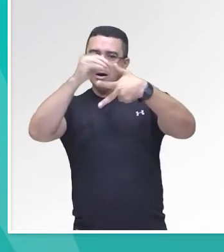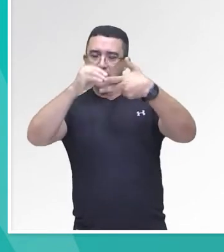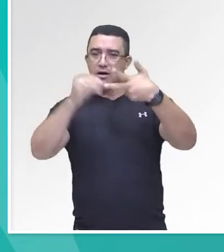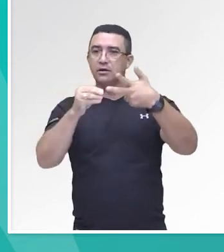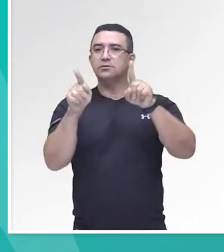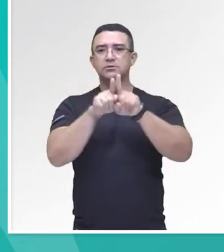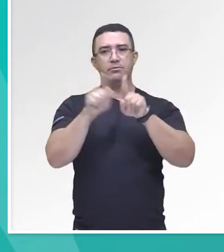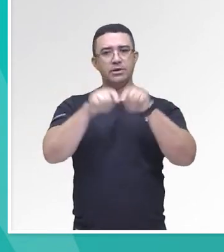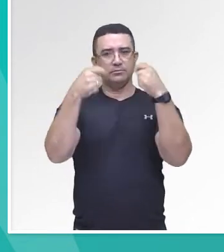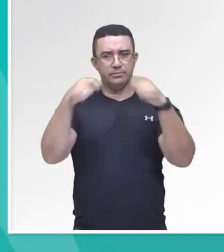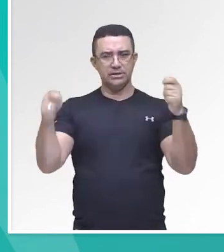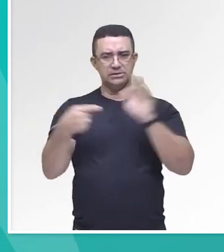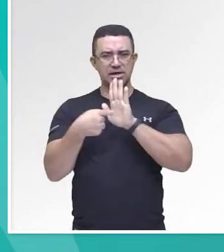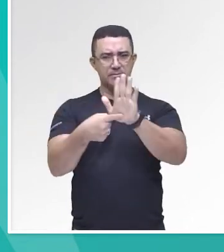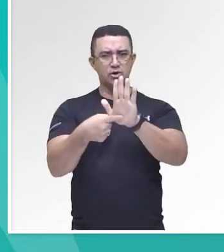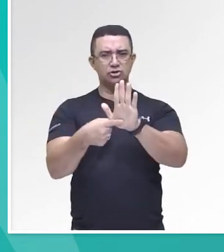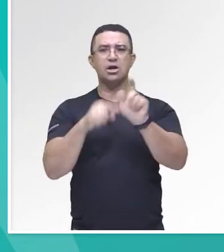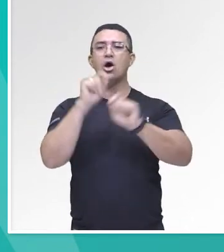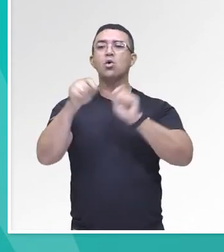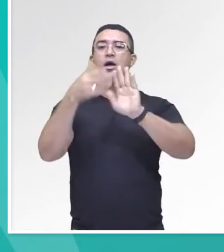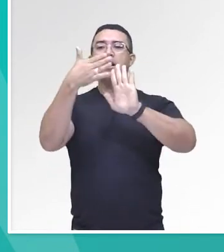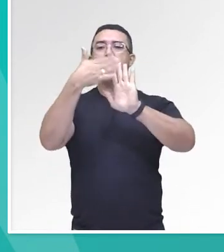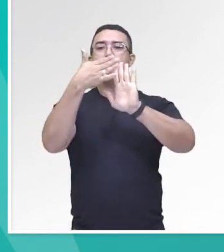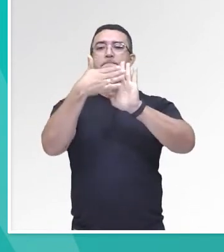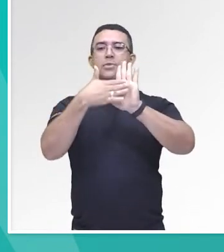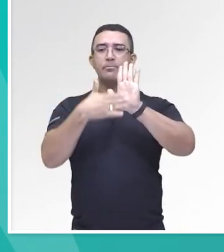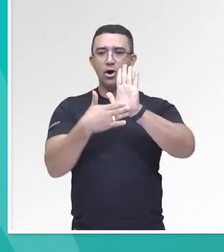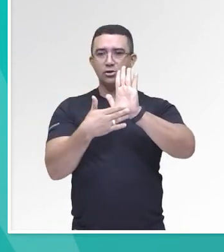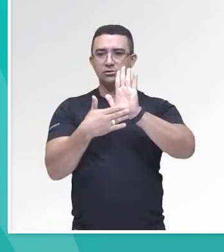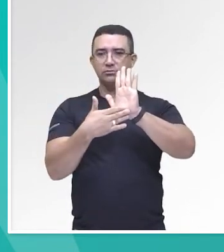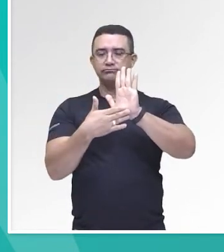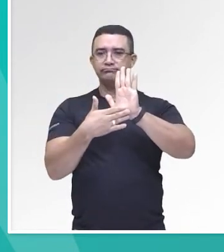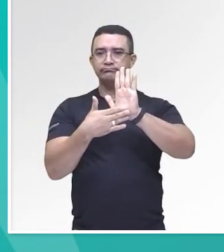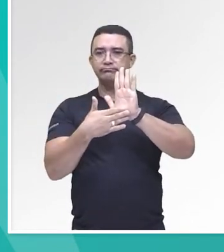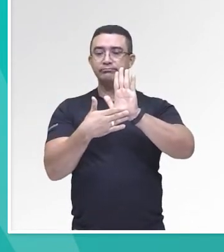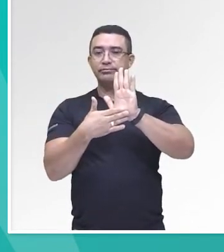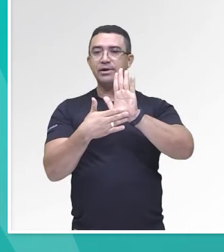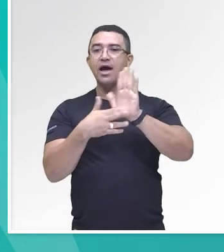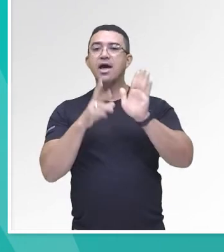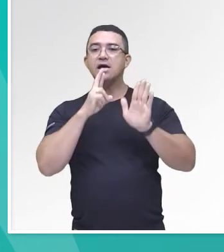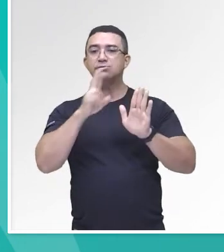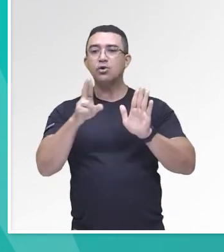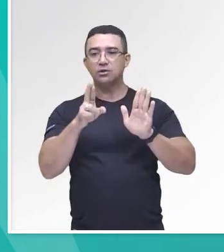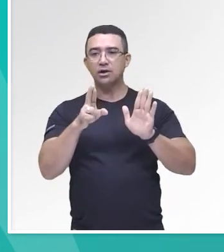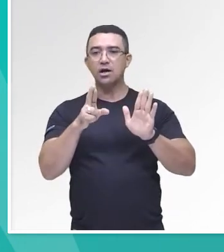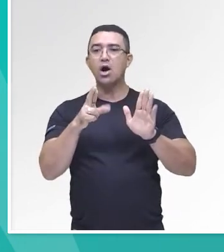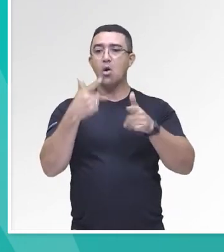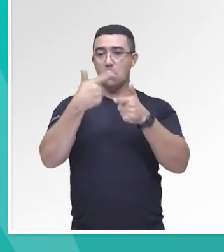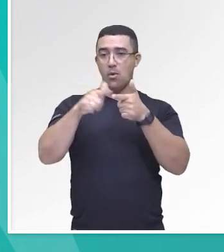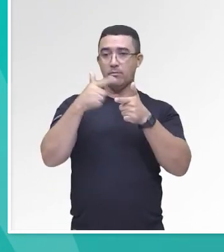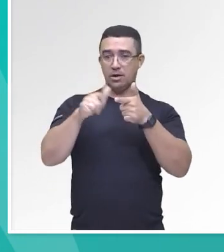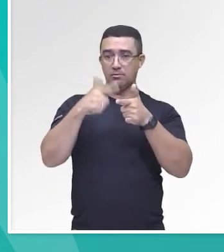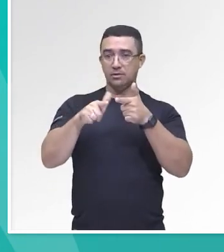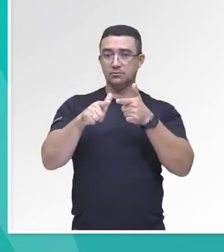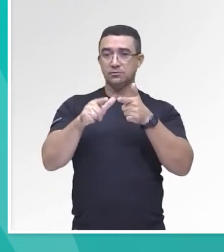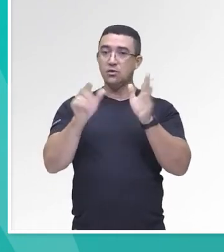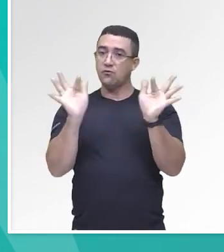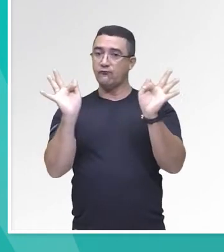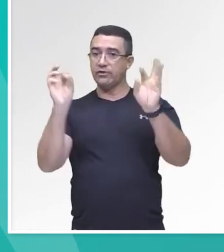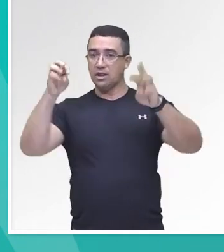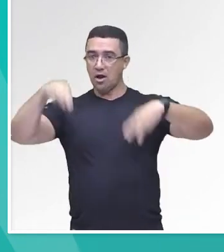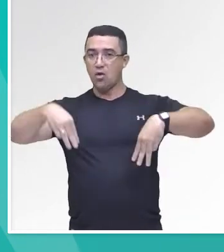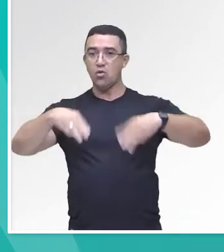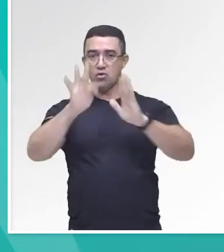intervenção. E a nossa dica é que essa proposta de intervenção apareça no modelo de uma conclusão, ok?